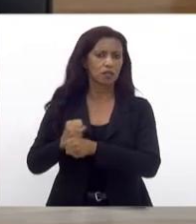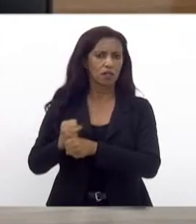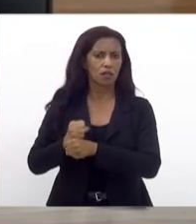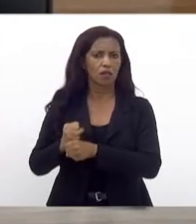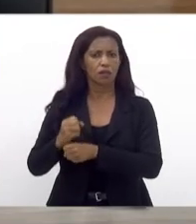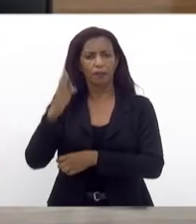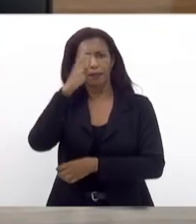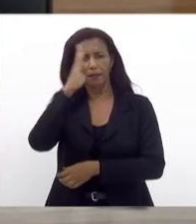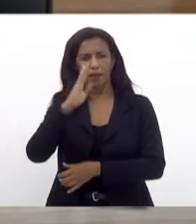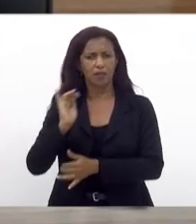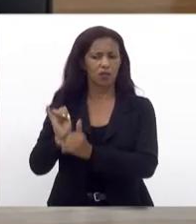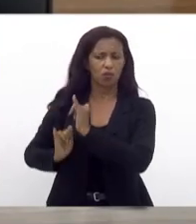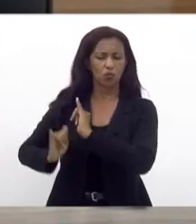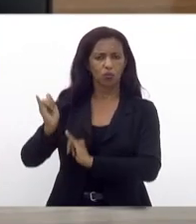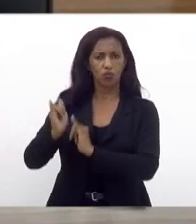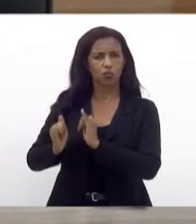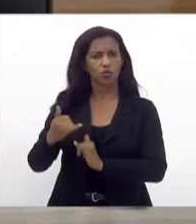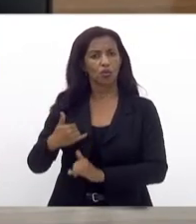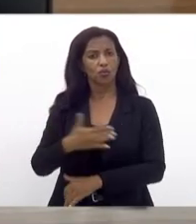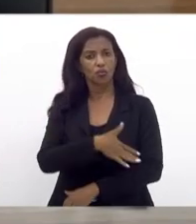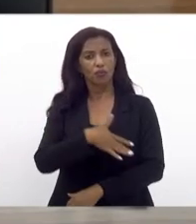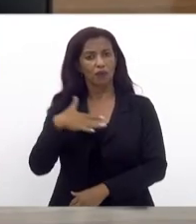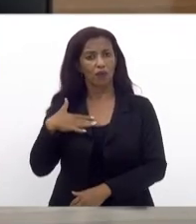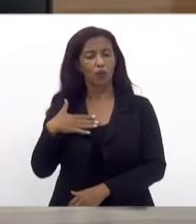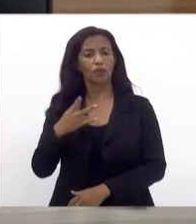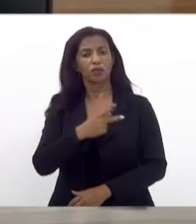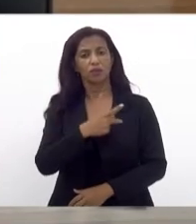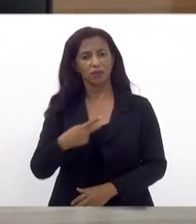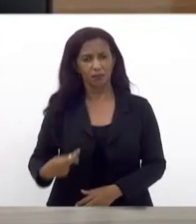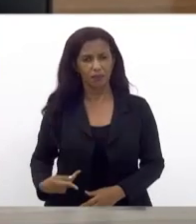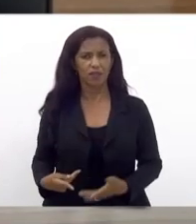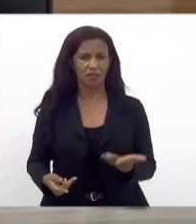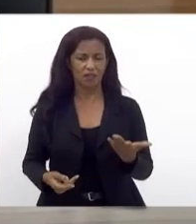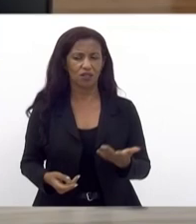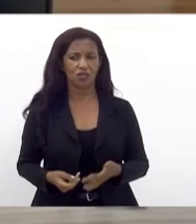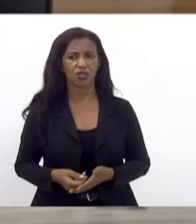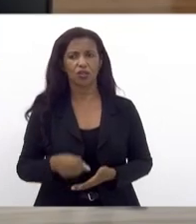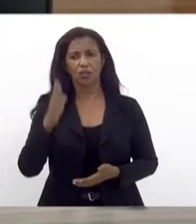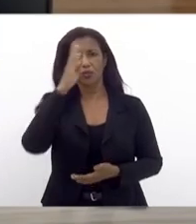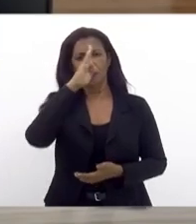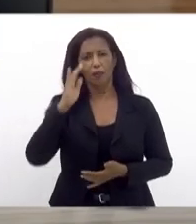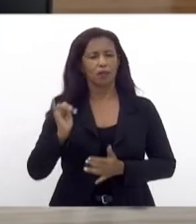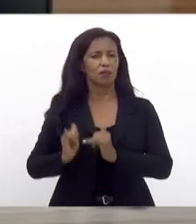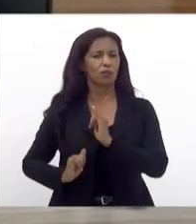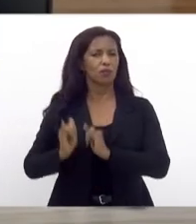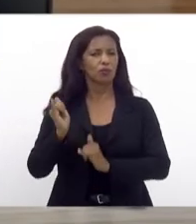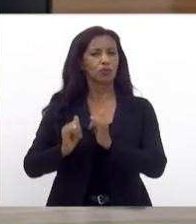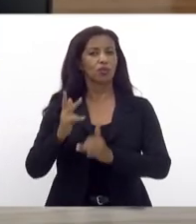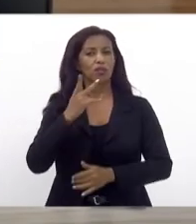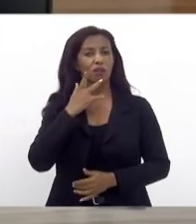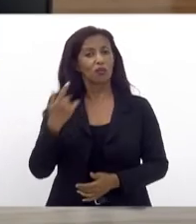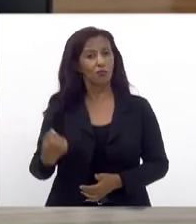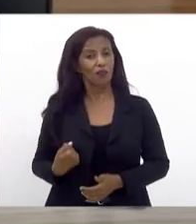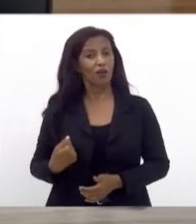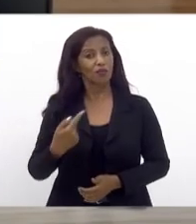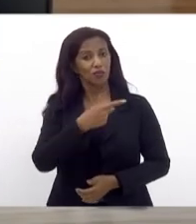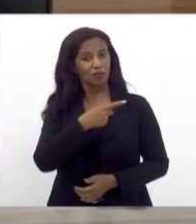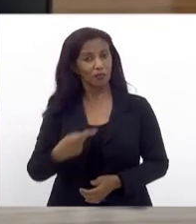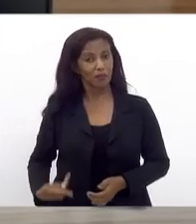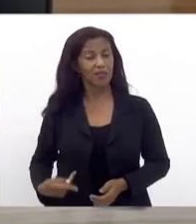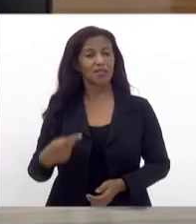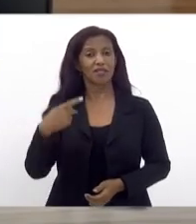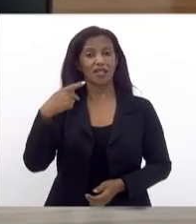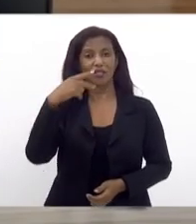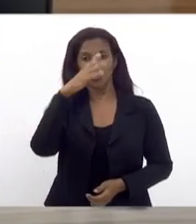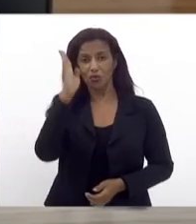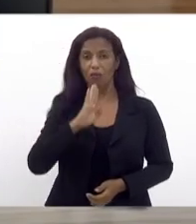Industrial. E eu tive a honra de ser presidente, tu conhece bem, do Brasil Industrial. Então, eu digo que eu já fui presidente do Brasil. Eu